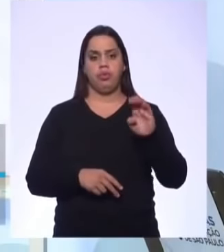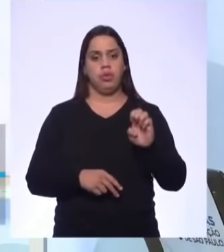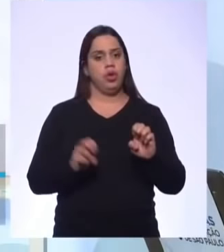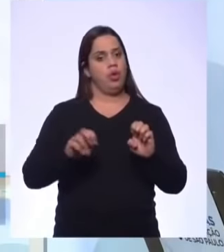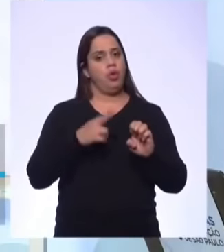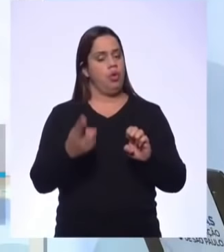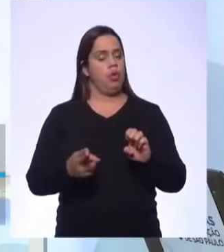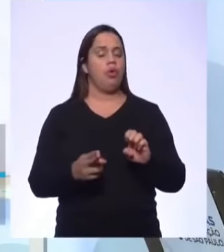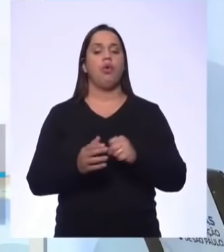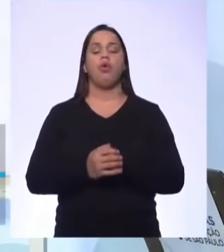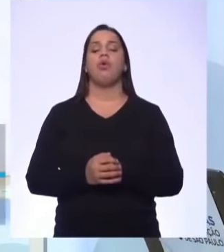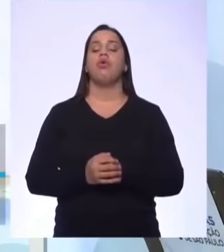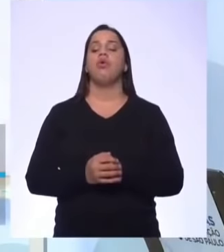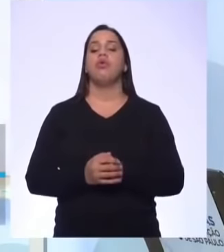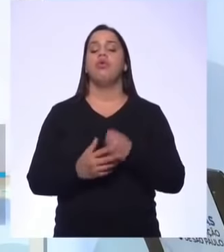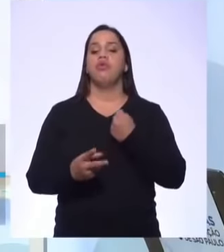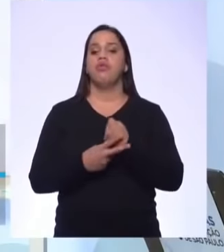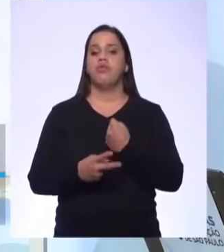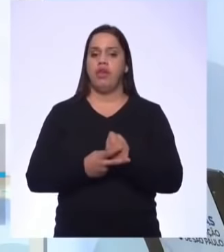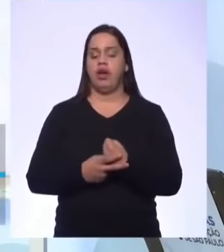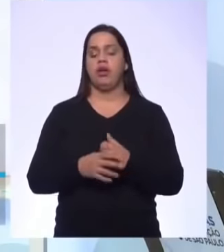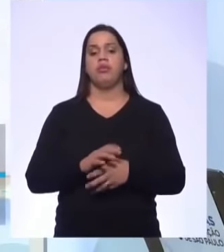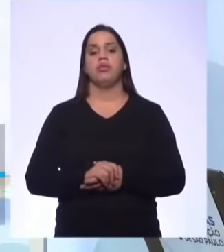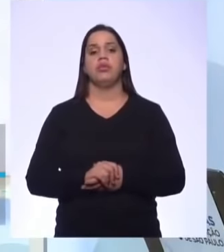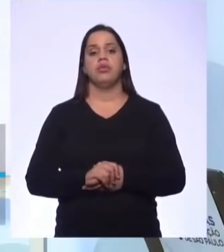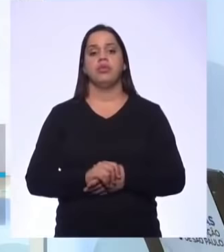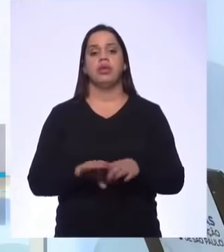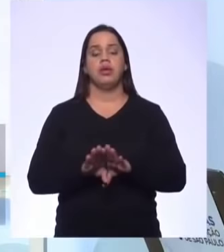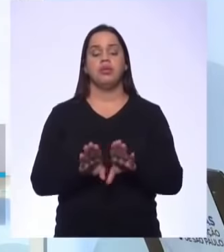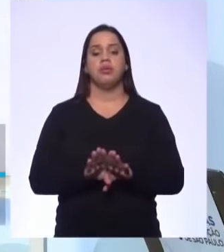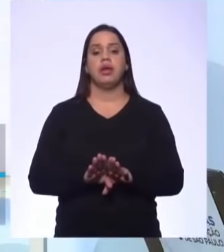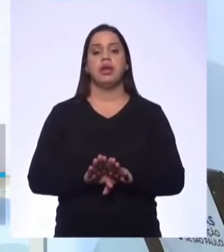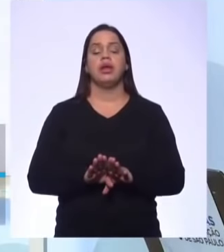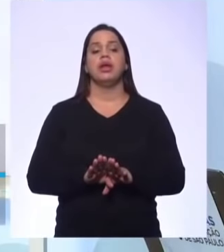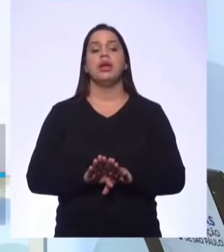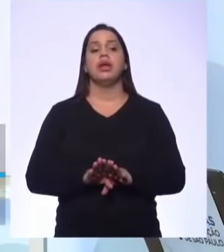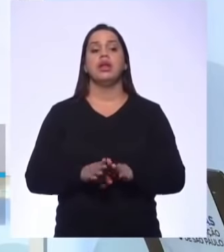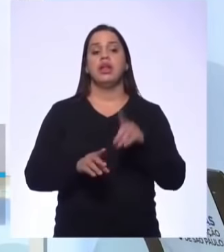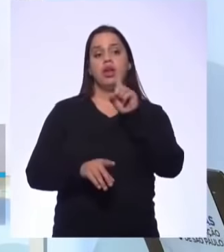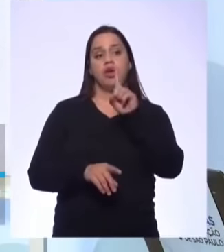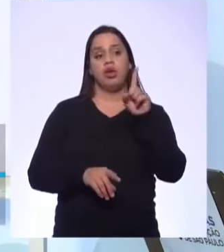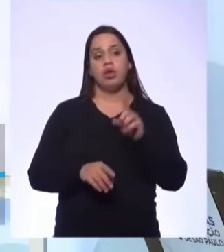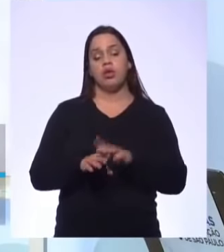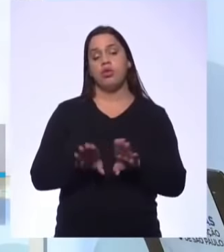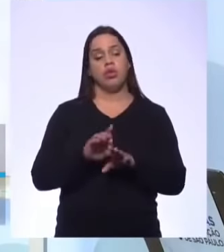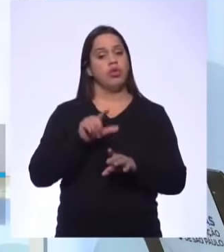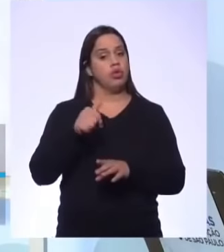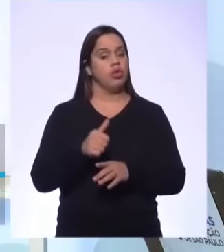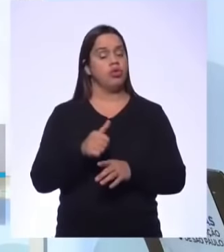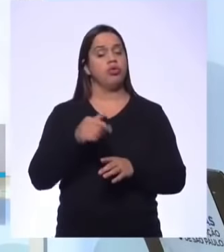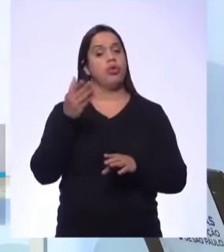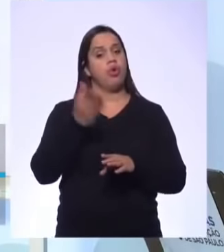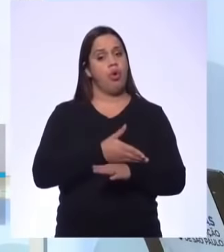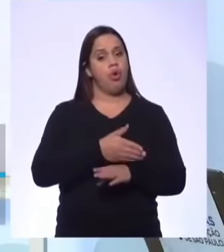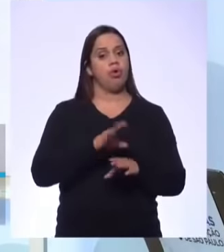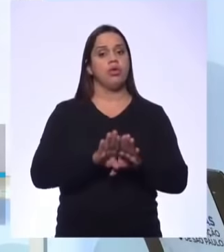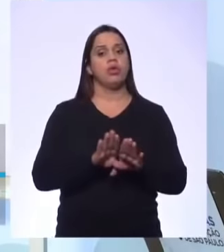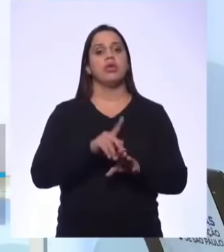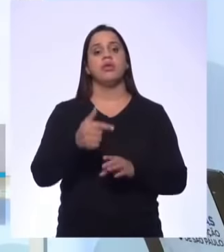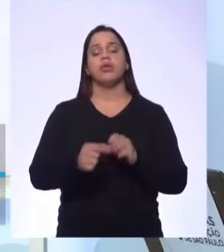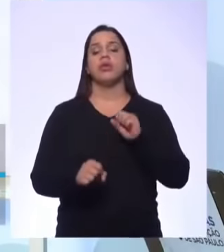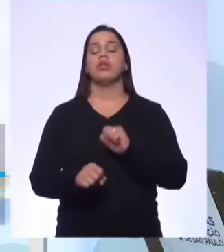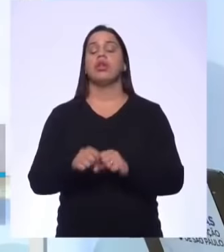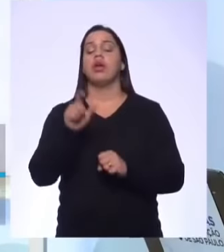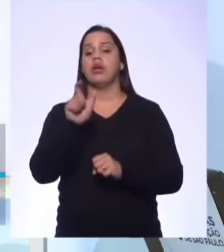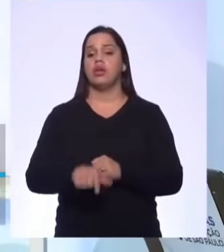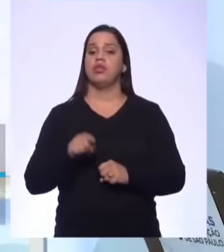verbo do simple present, fica fácil. Corta o double question, tá? E o que vem depois é o sujeito. O sujeito da